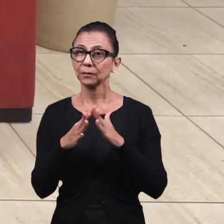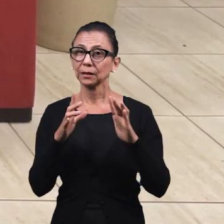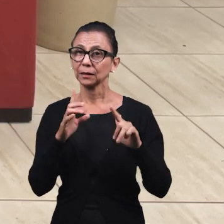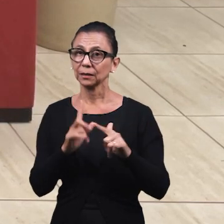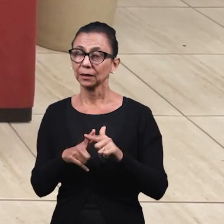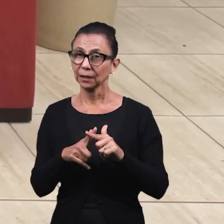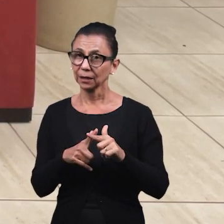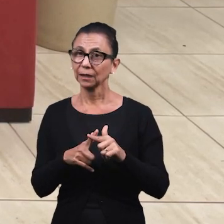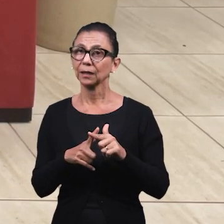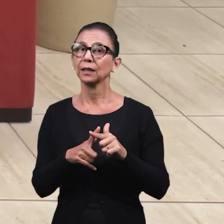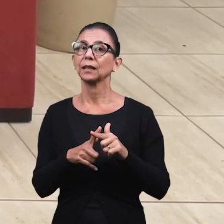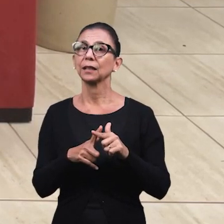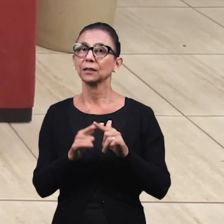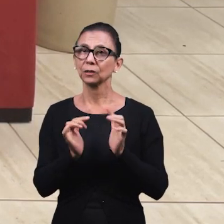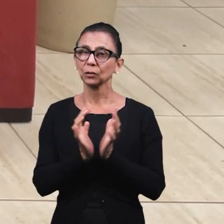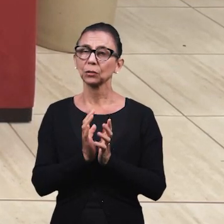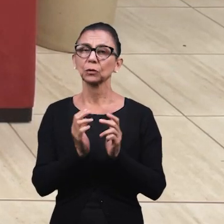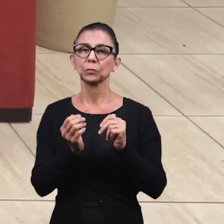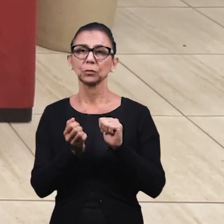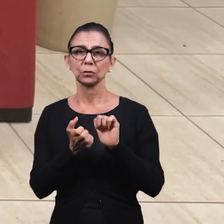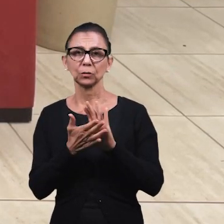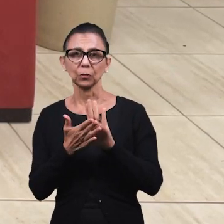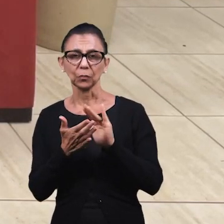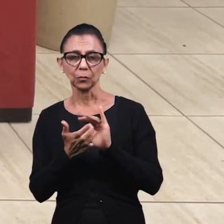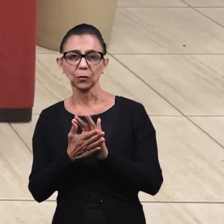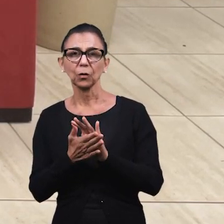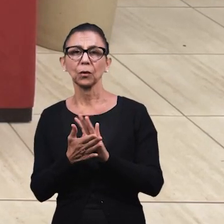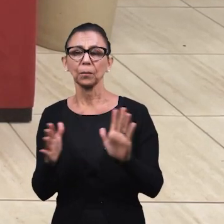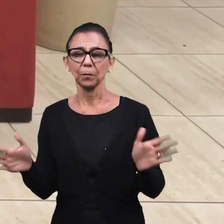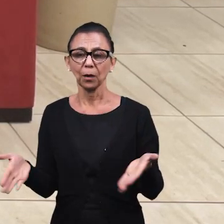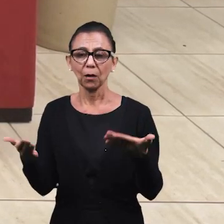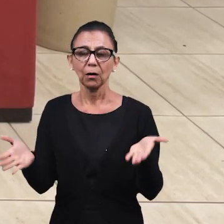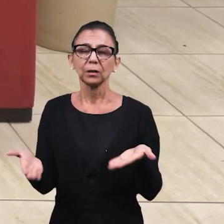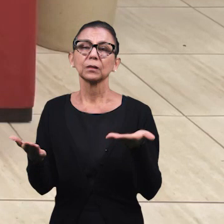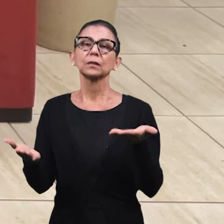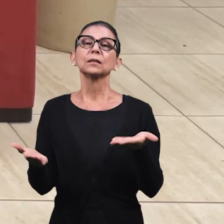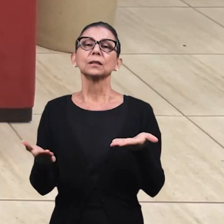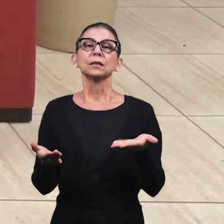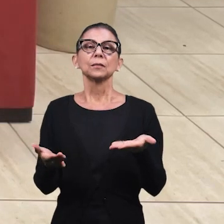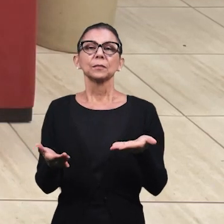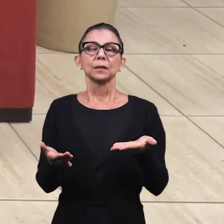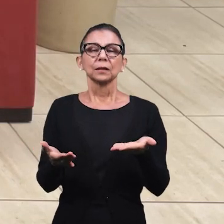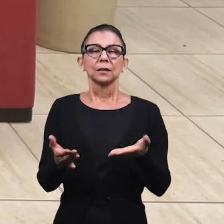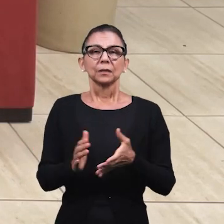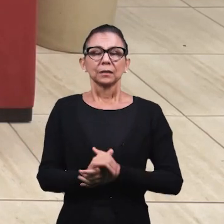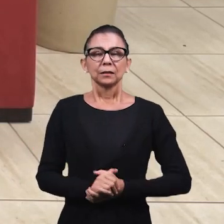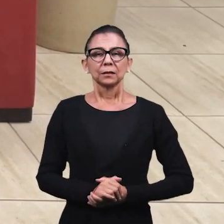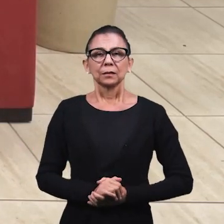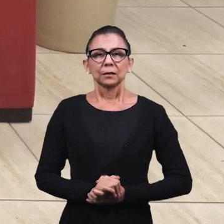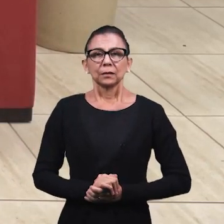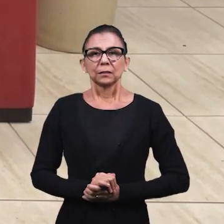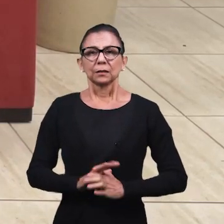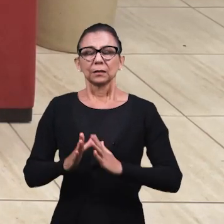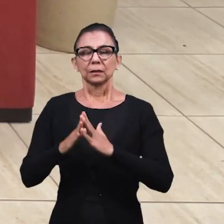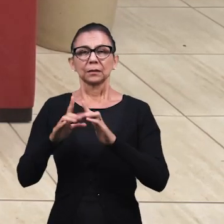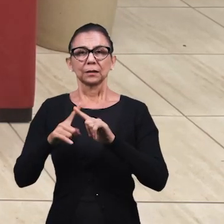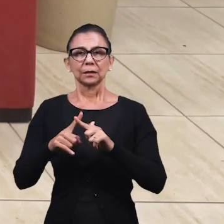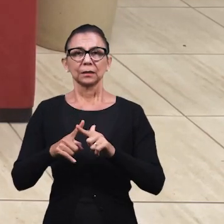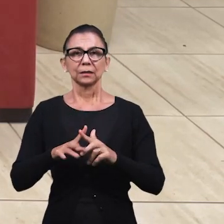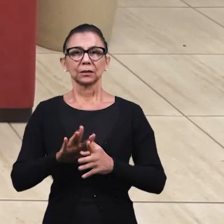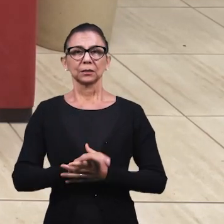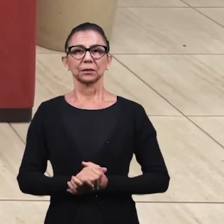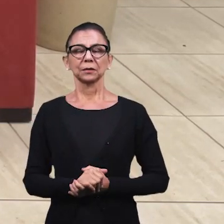a sua igreja, as senhoras, às vezes o grupo de louvor está parado. São as crianças que vão envolver a igreja nesse trabalho, pastor.